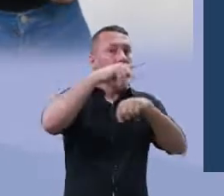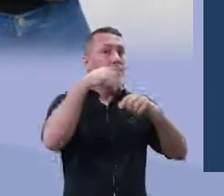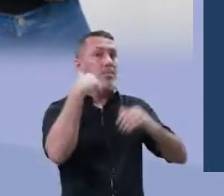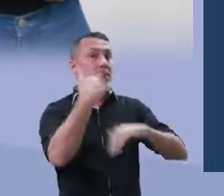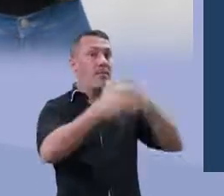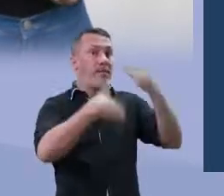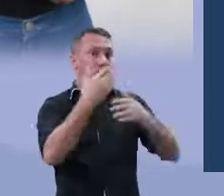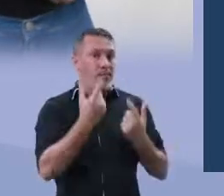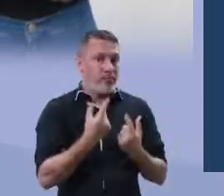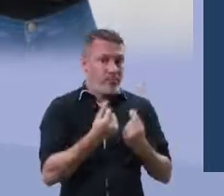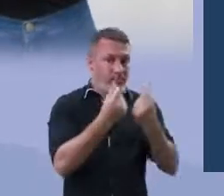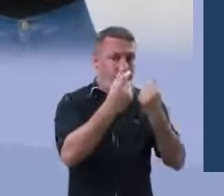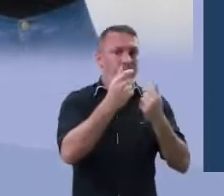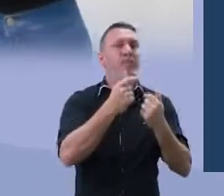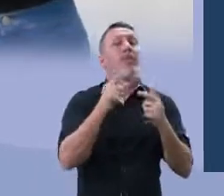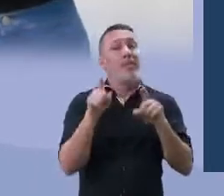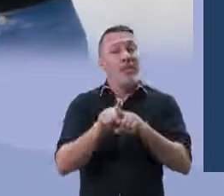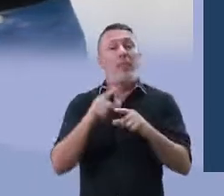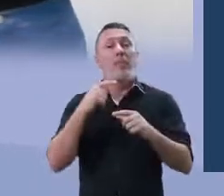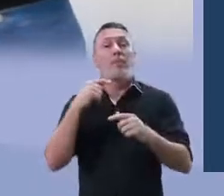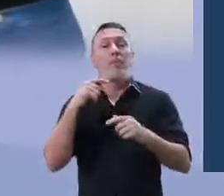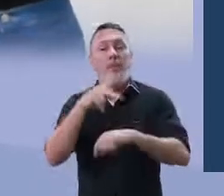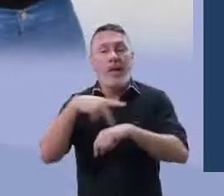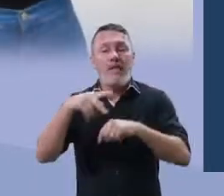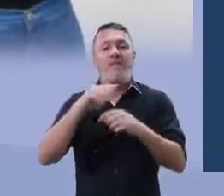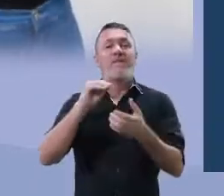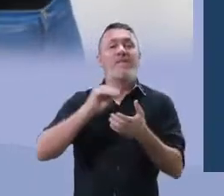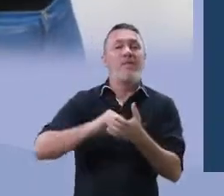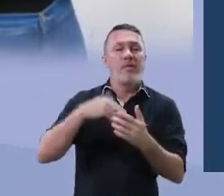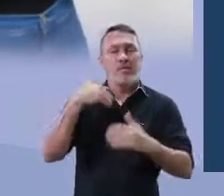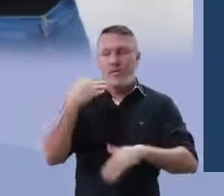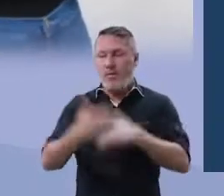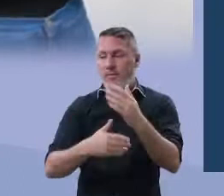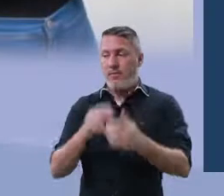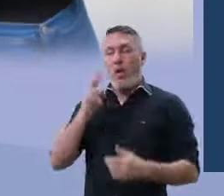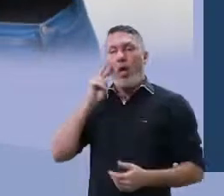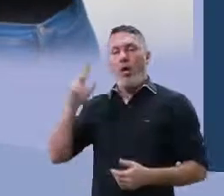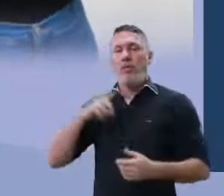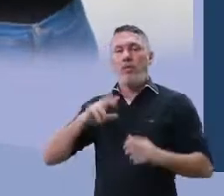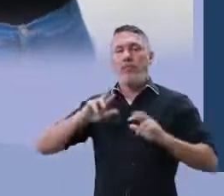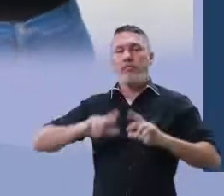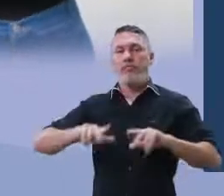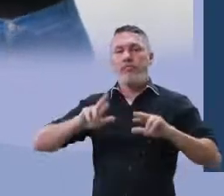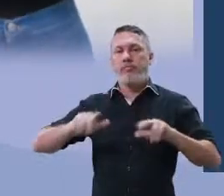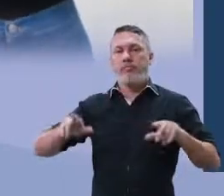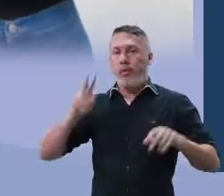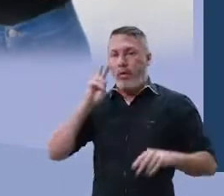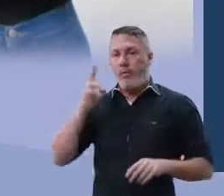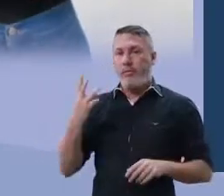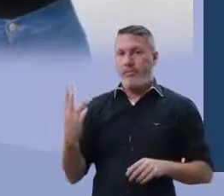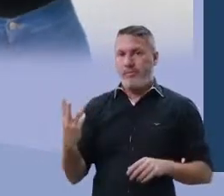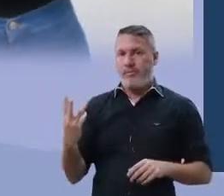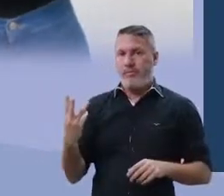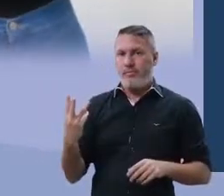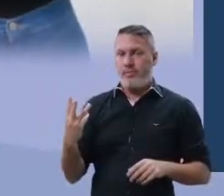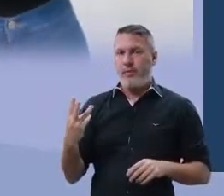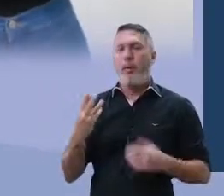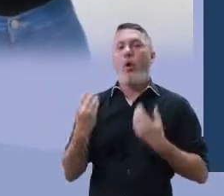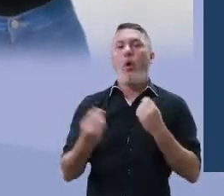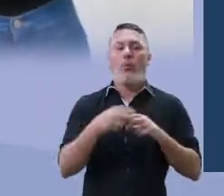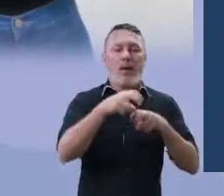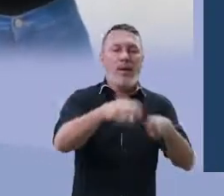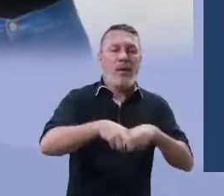mundo, nos países desenvolvidos e nos países em desenvolvimento. Olha como que a agricultura ela